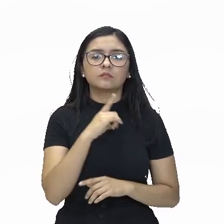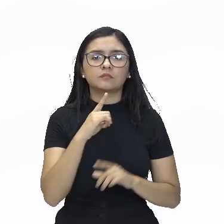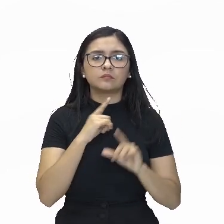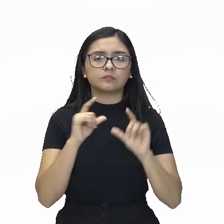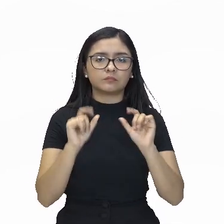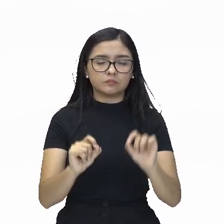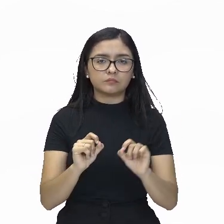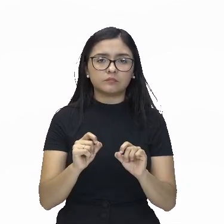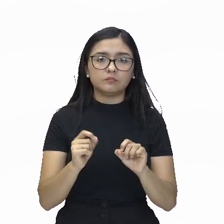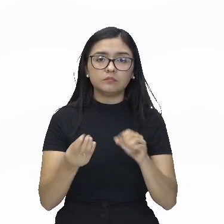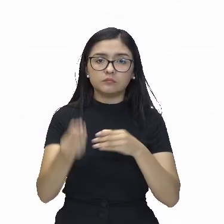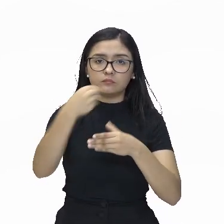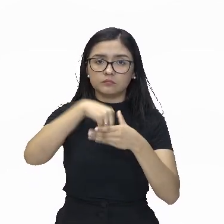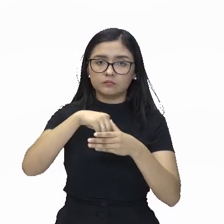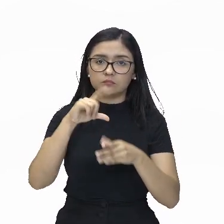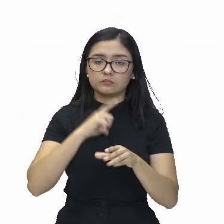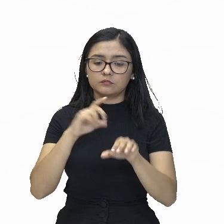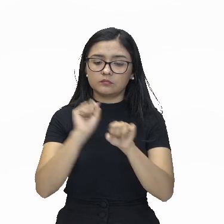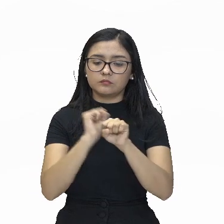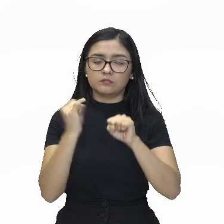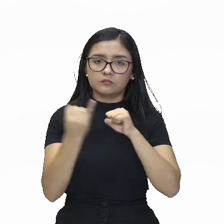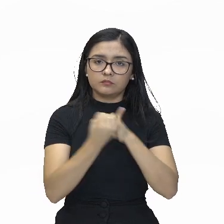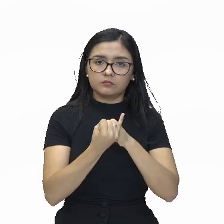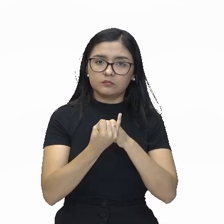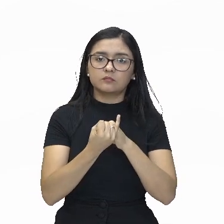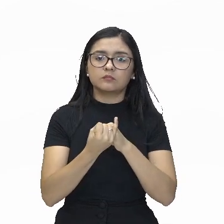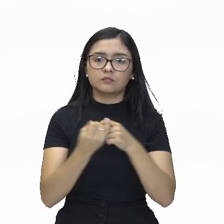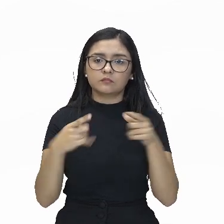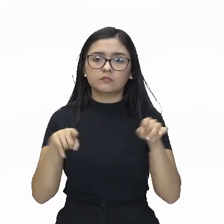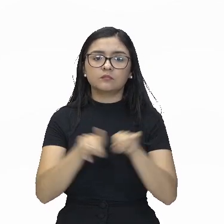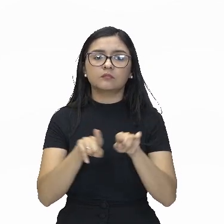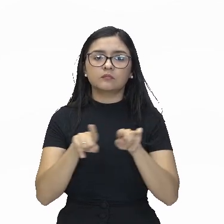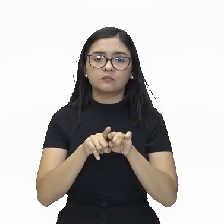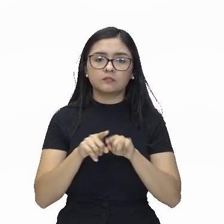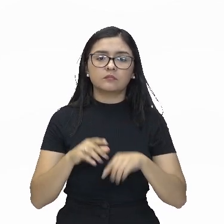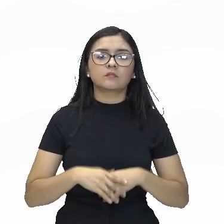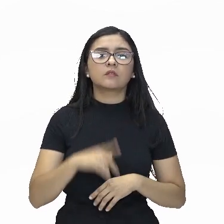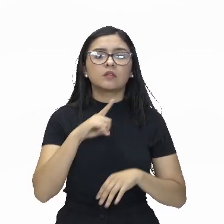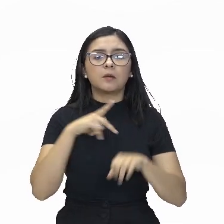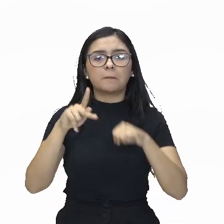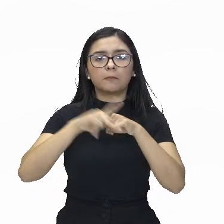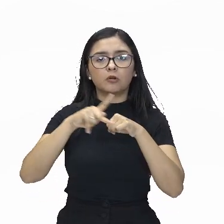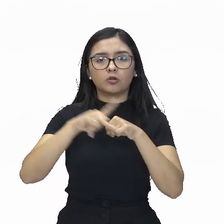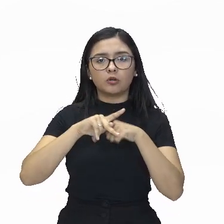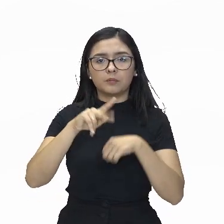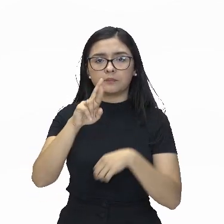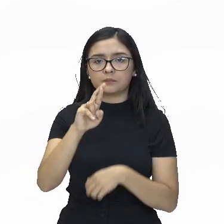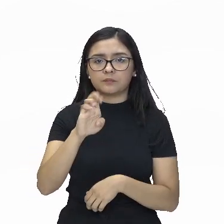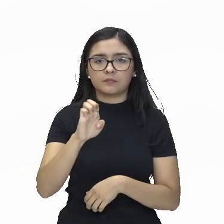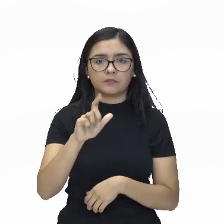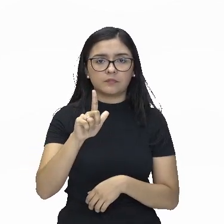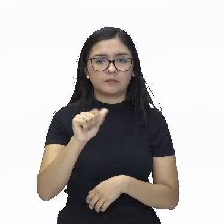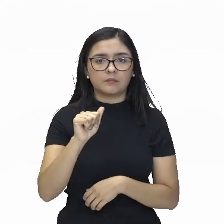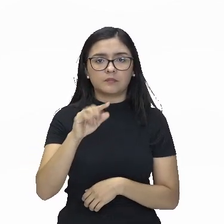as funções próprias do adjetivo e é introduzida por pronomes relativos.